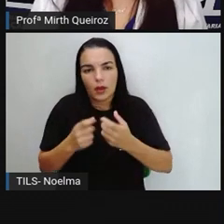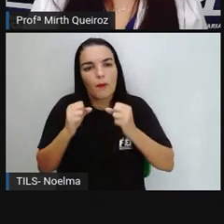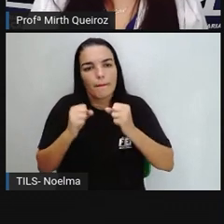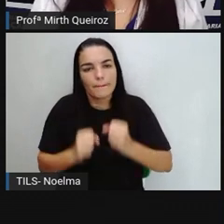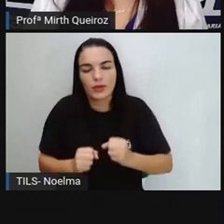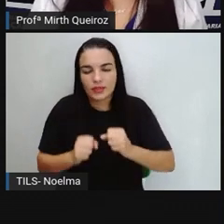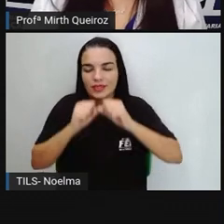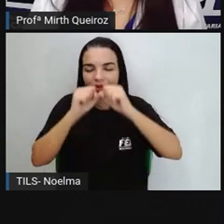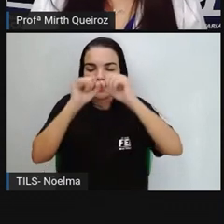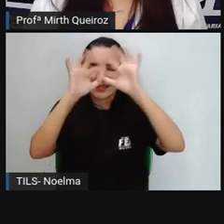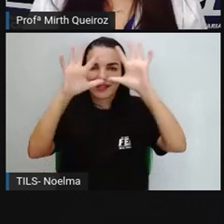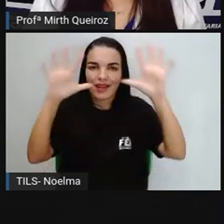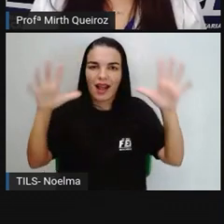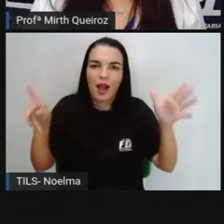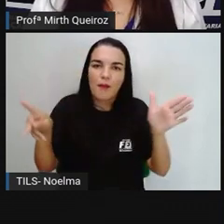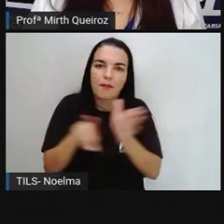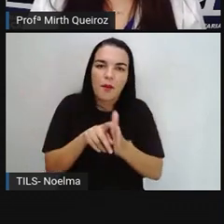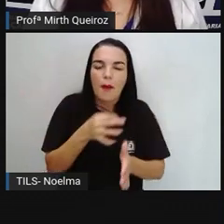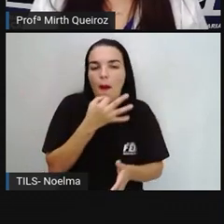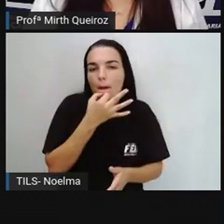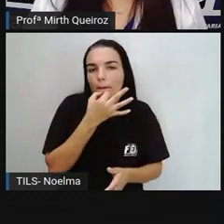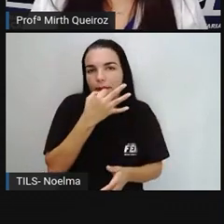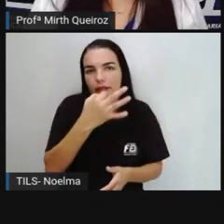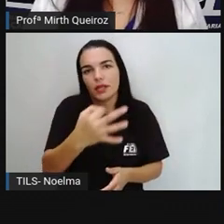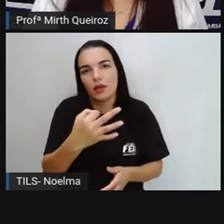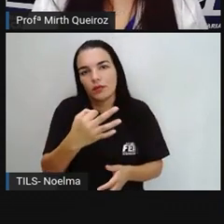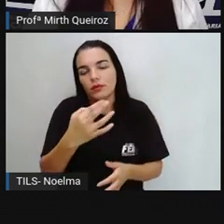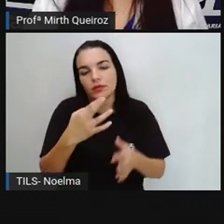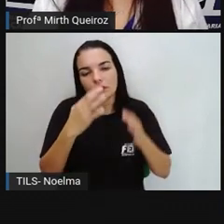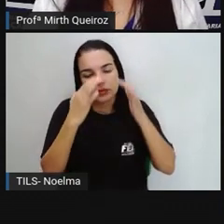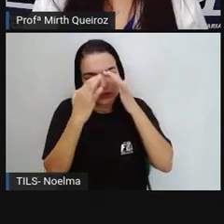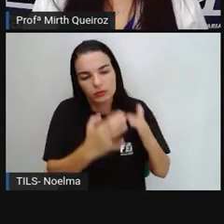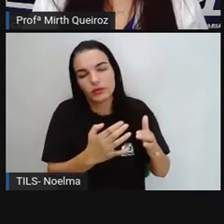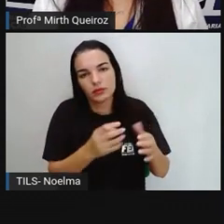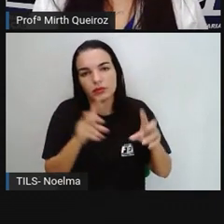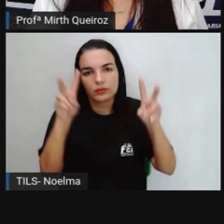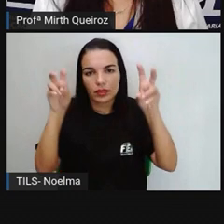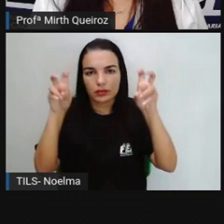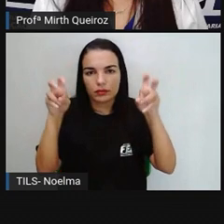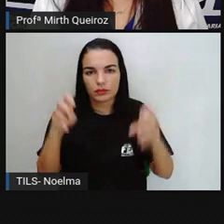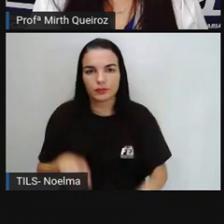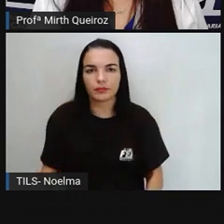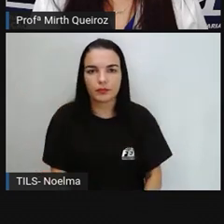criar a minha própria opinião a respeito daquele assunto.